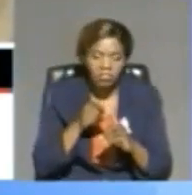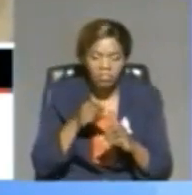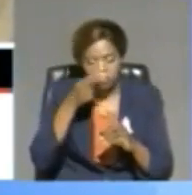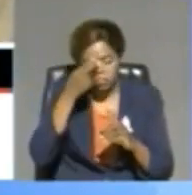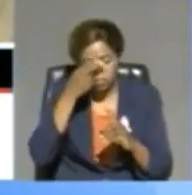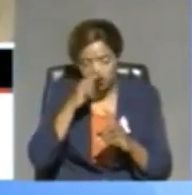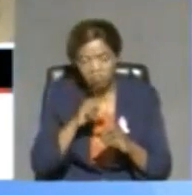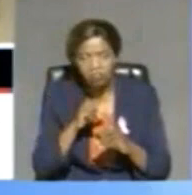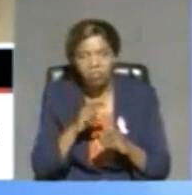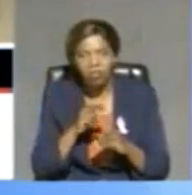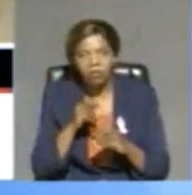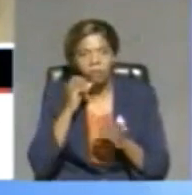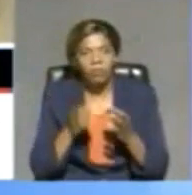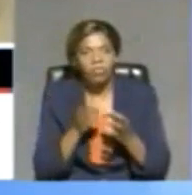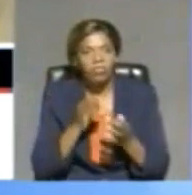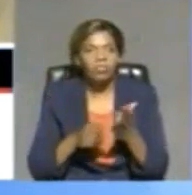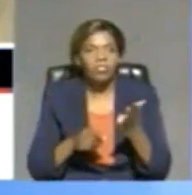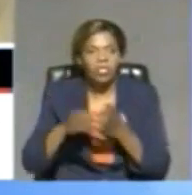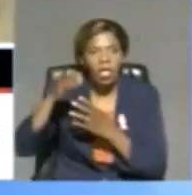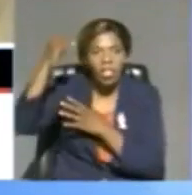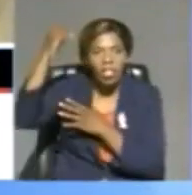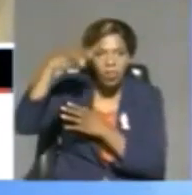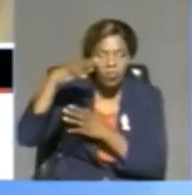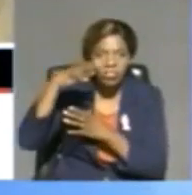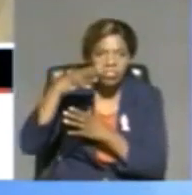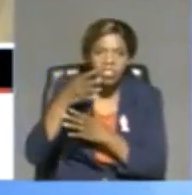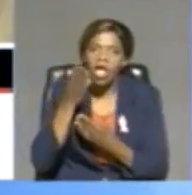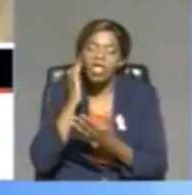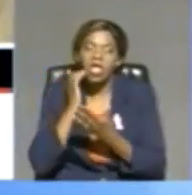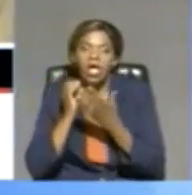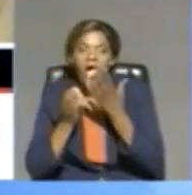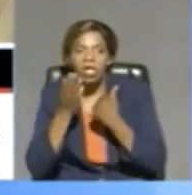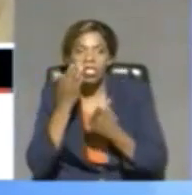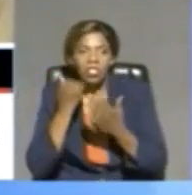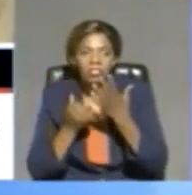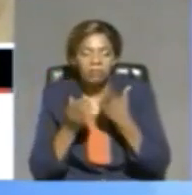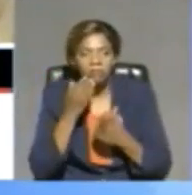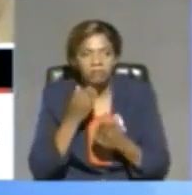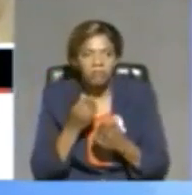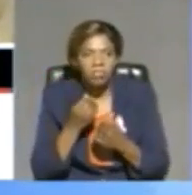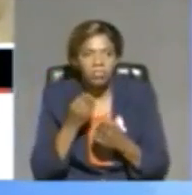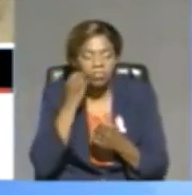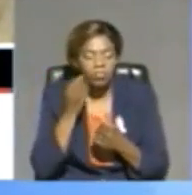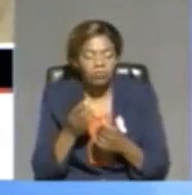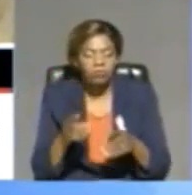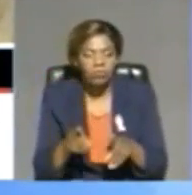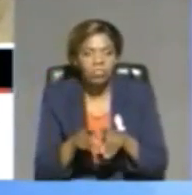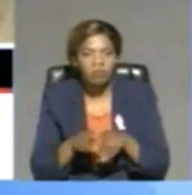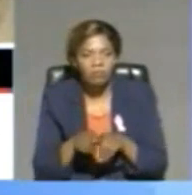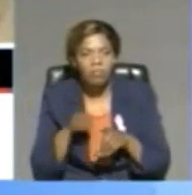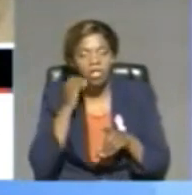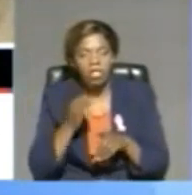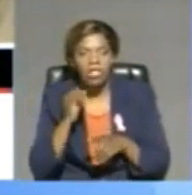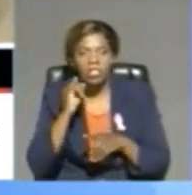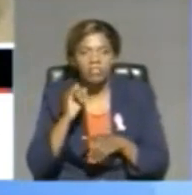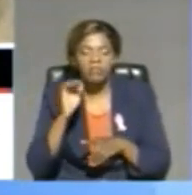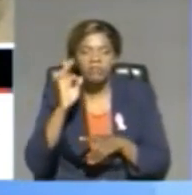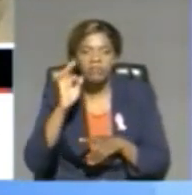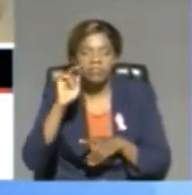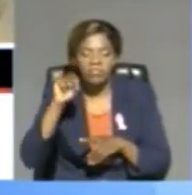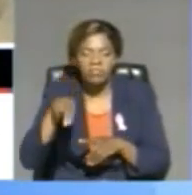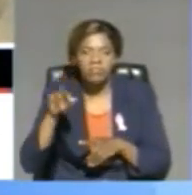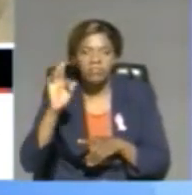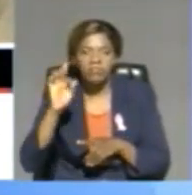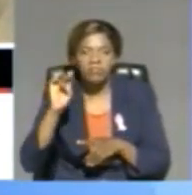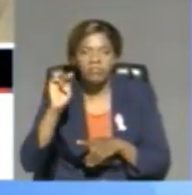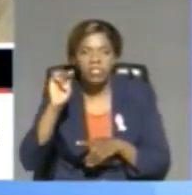e abastecimento dos alimentos, para além de uma inflação superior a 2 dígitos que tem tirado o